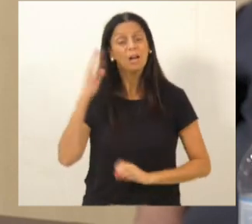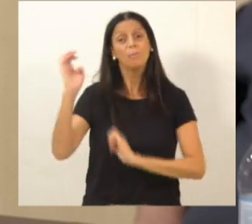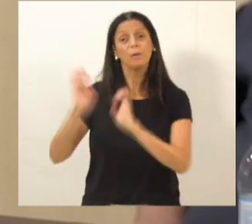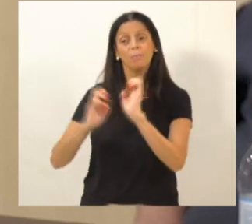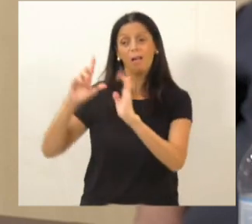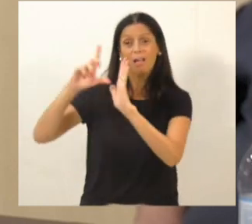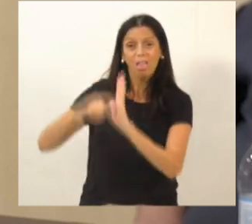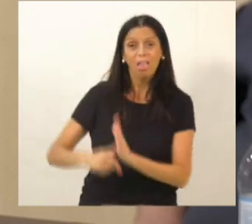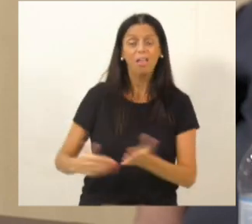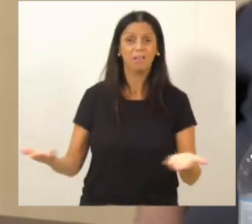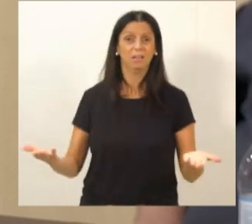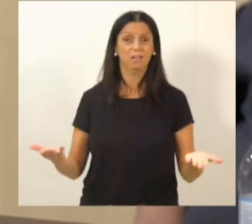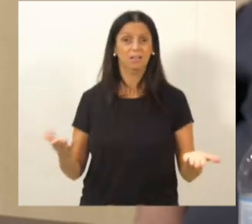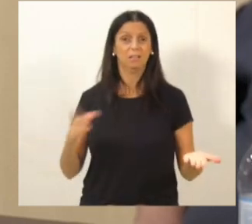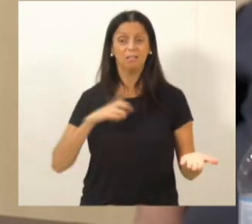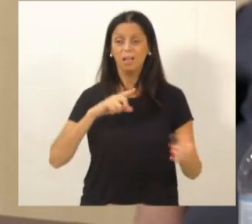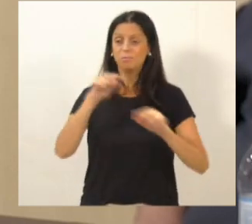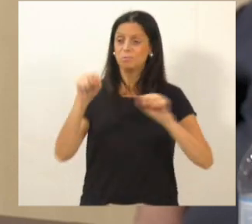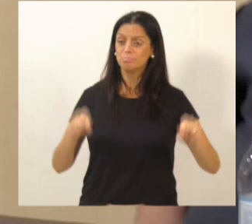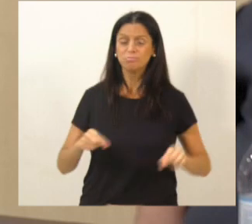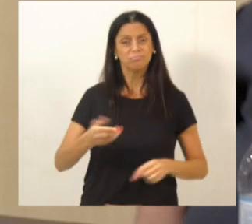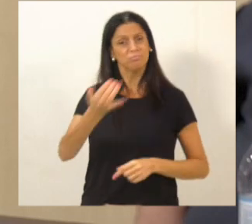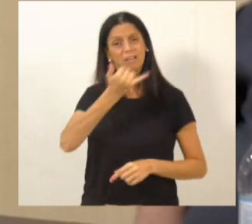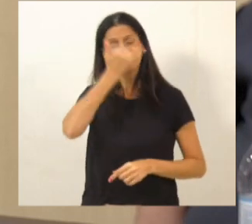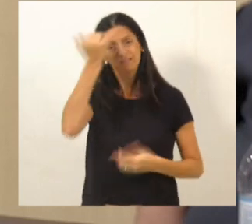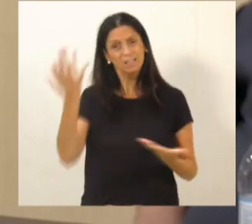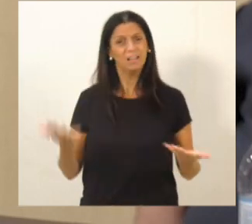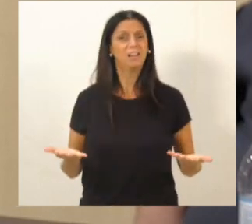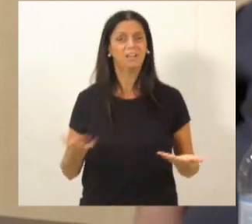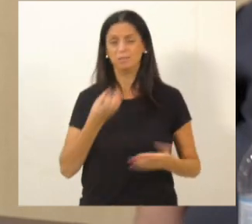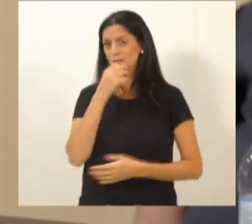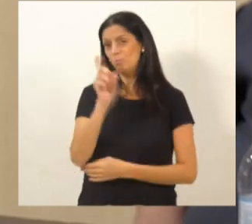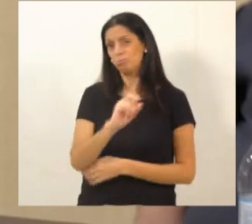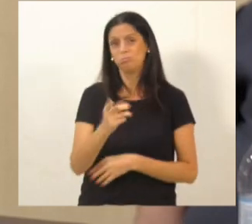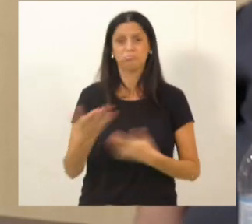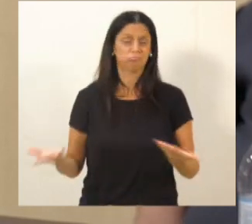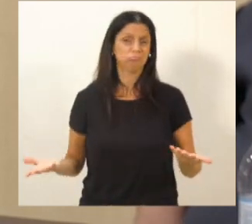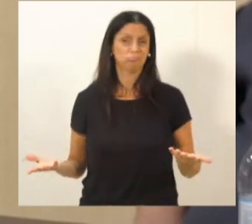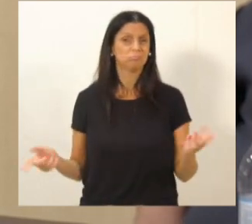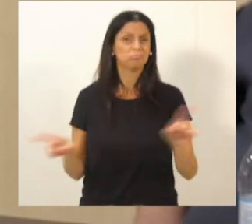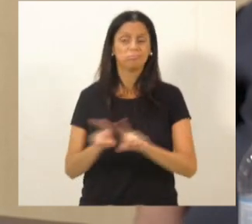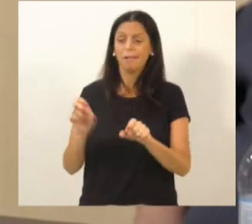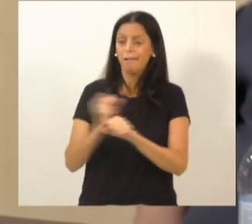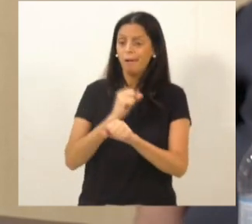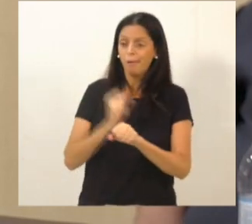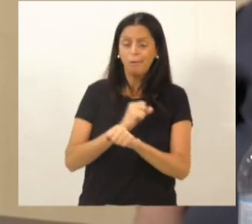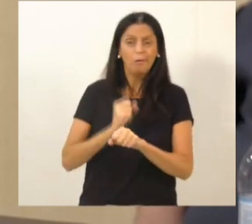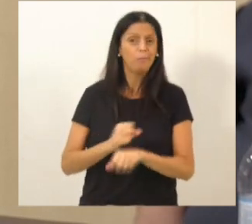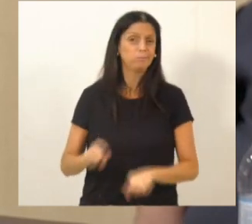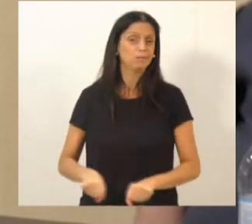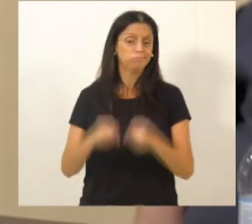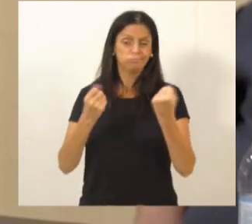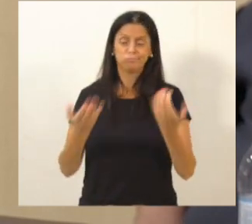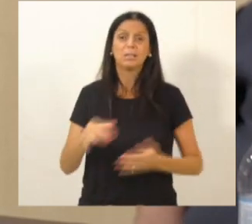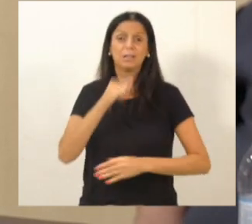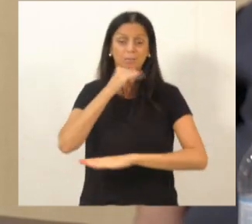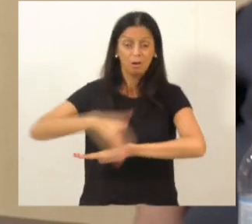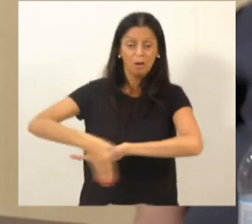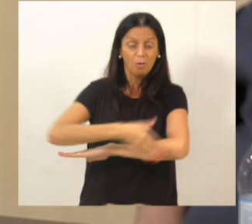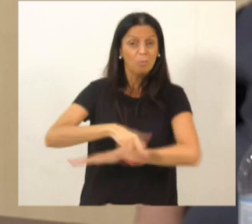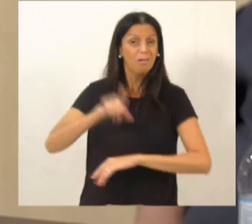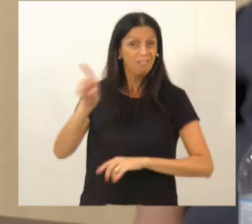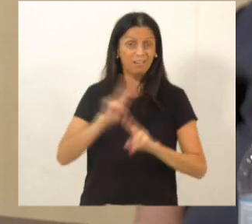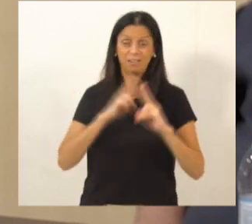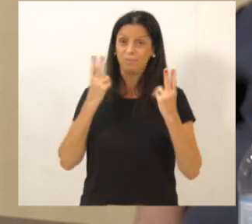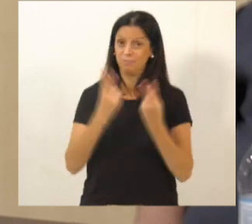deixando a desejar em muitos aspectos. Tem as situações das obras. Eu podia aqui usar só como exemplo, de fato, a Rua dos Caçadores, o povo não aguenta mais.